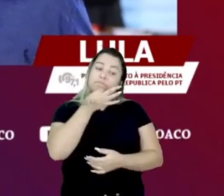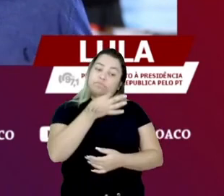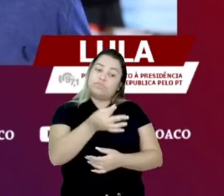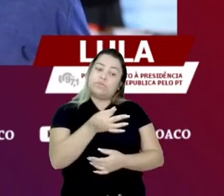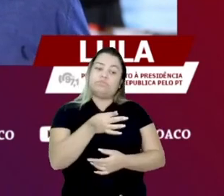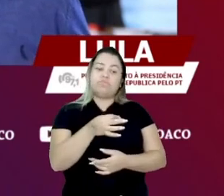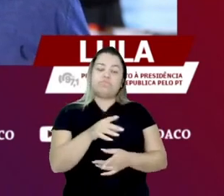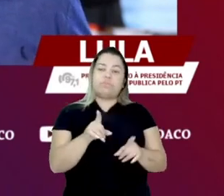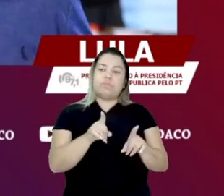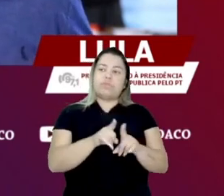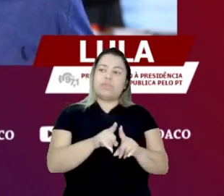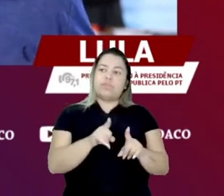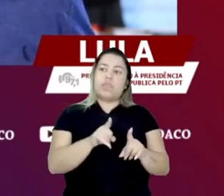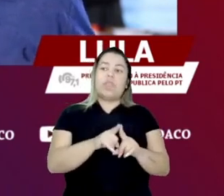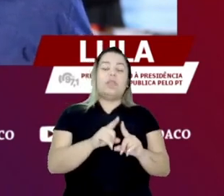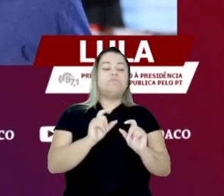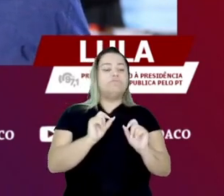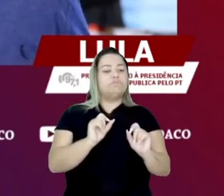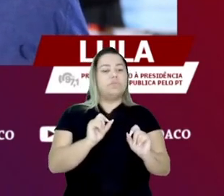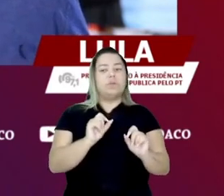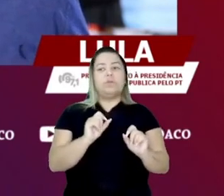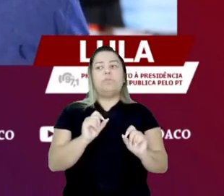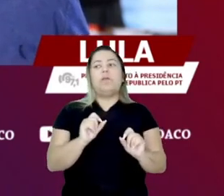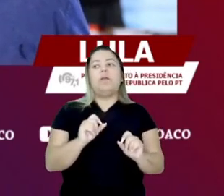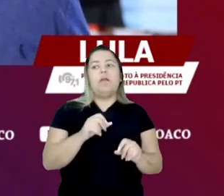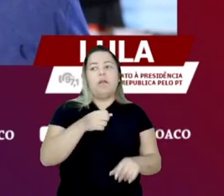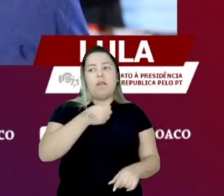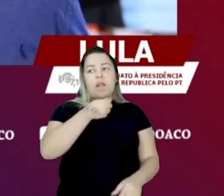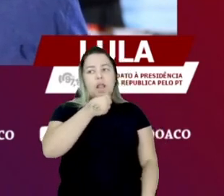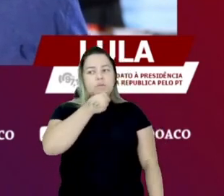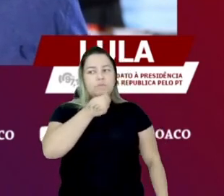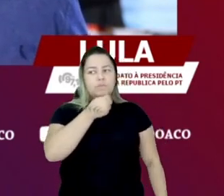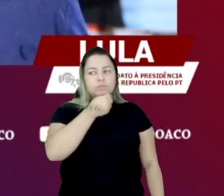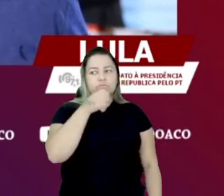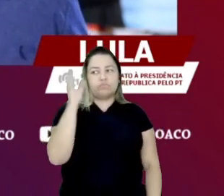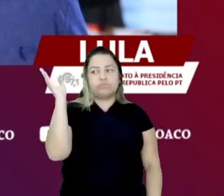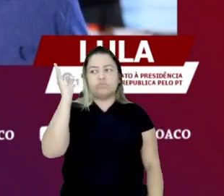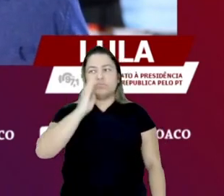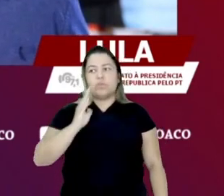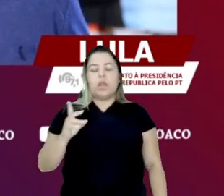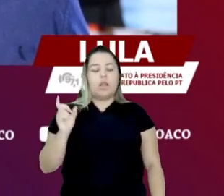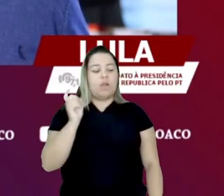a sociedade brasileira a acreditar, sabe, numa coisa que não existia.